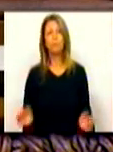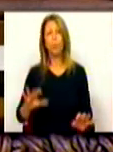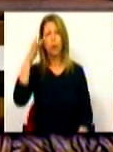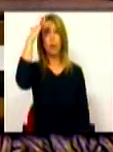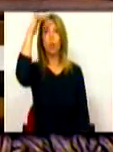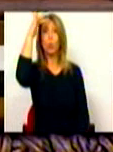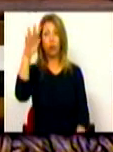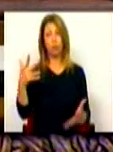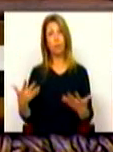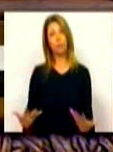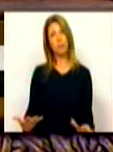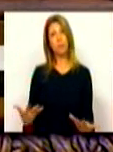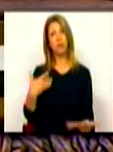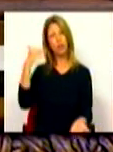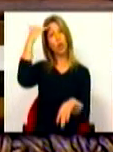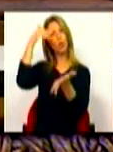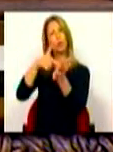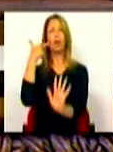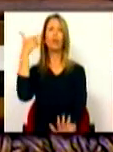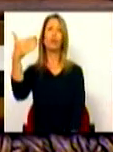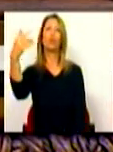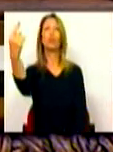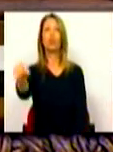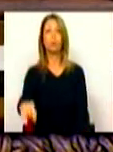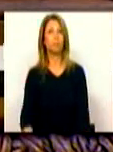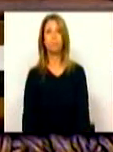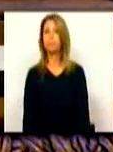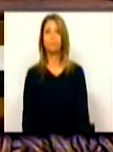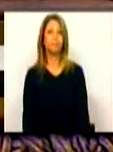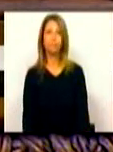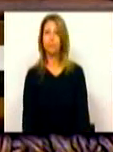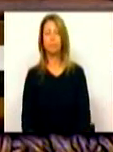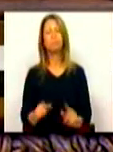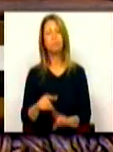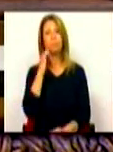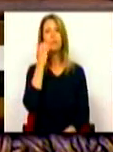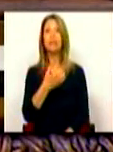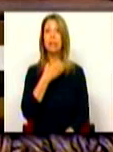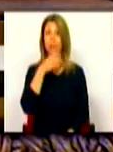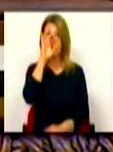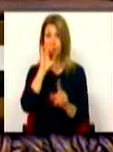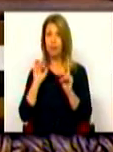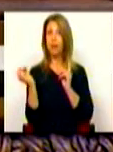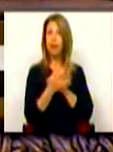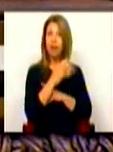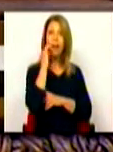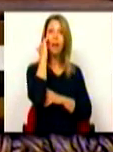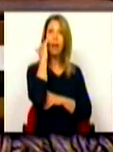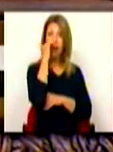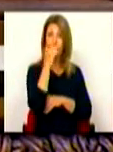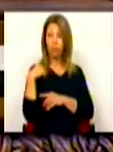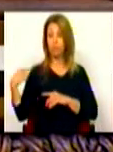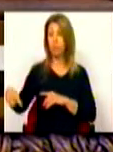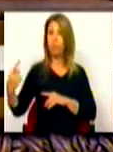do presente com efeitos no futuro. Não. É uma crise ambiental grave que se faz sentir nos nossos